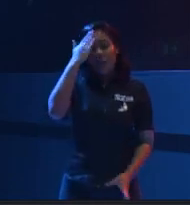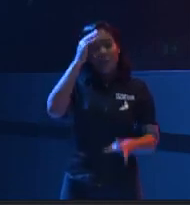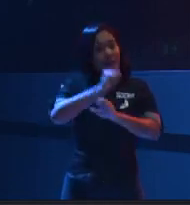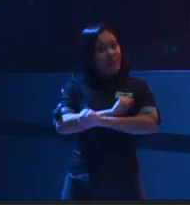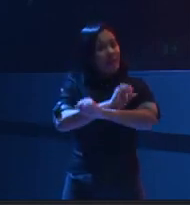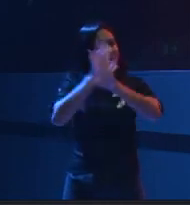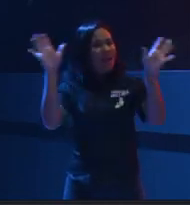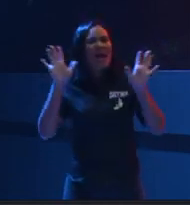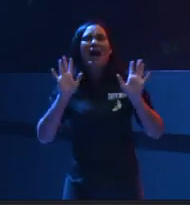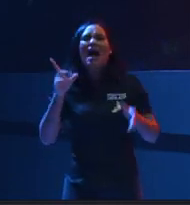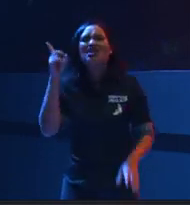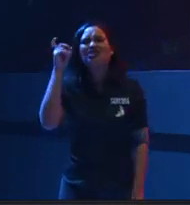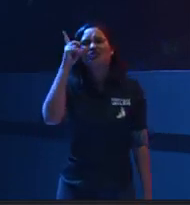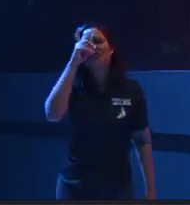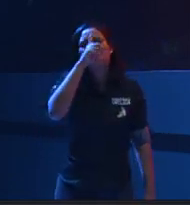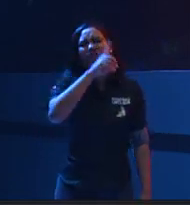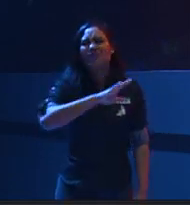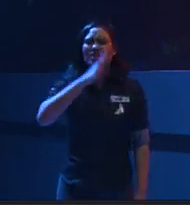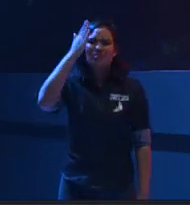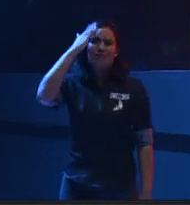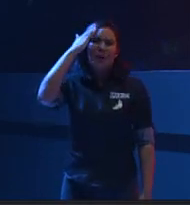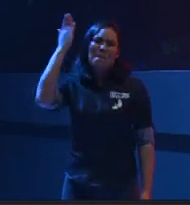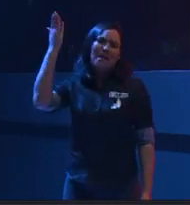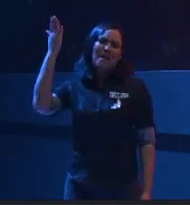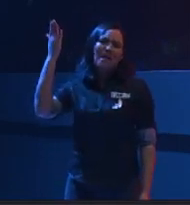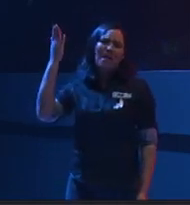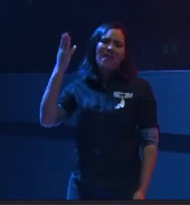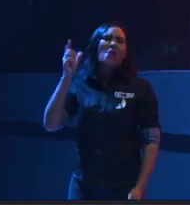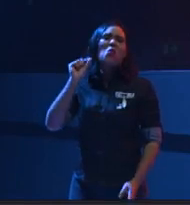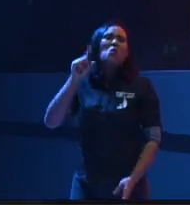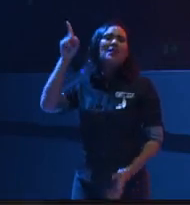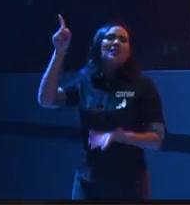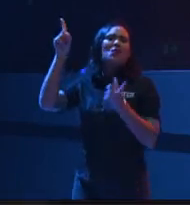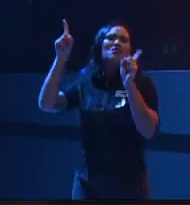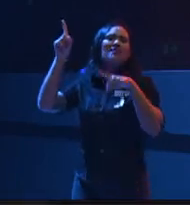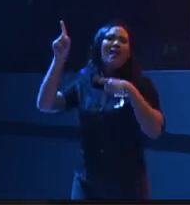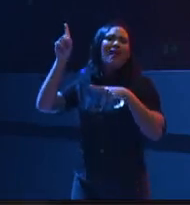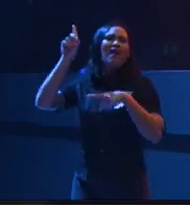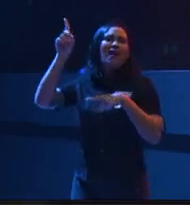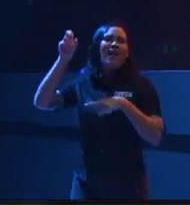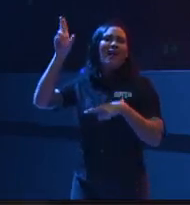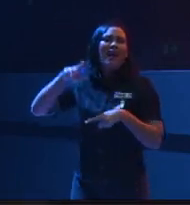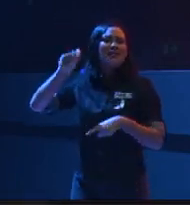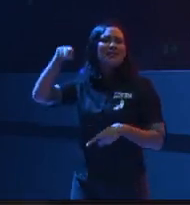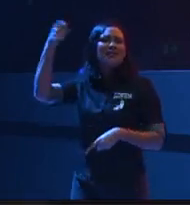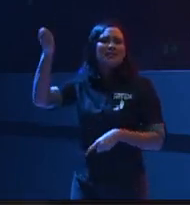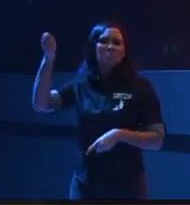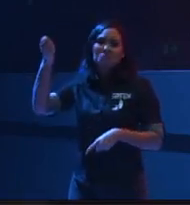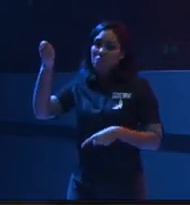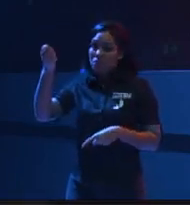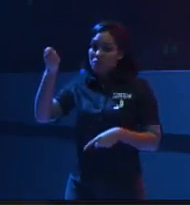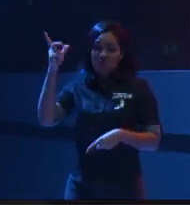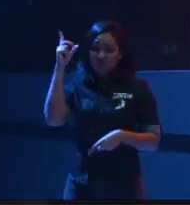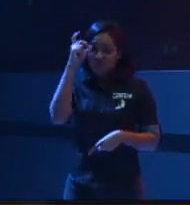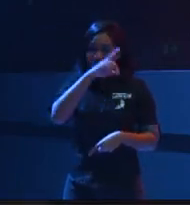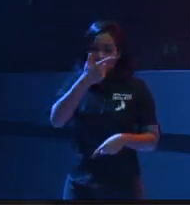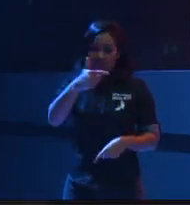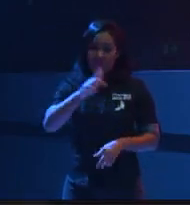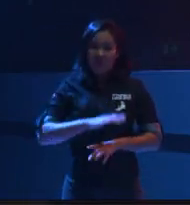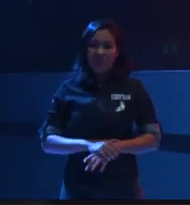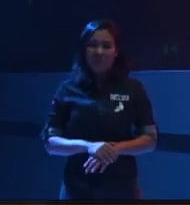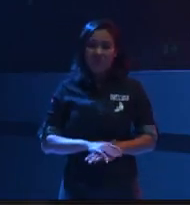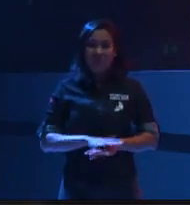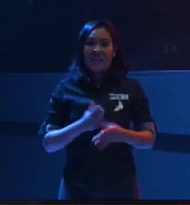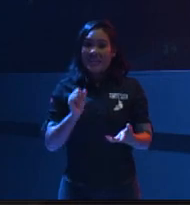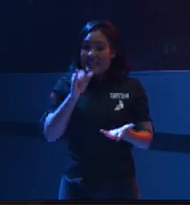e não é difícil se você quiser saber quem deu Zé e o que ele pode olha para sua própria vida e olhe